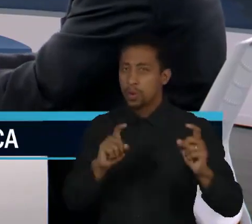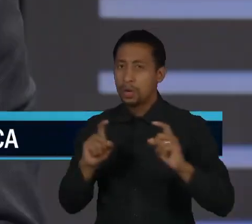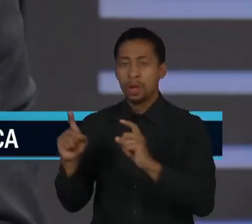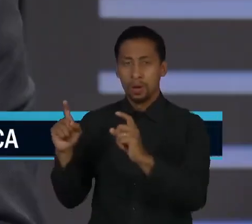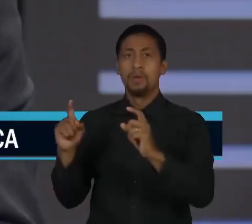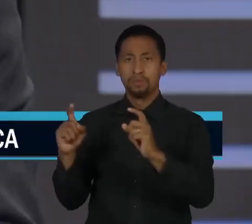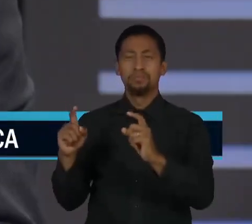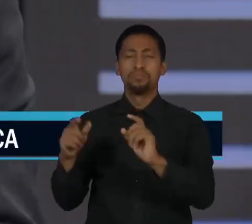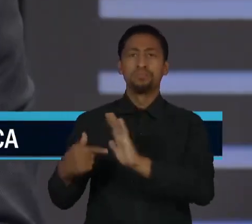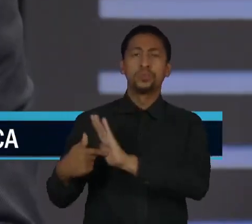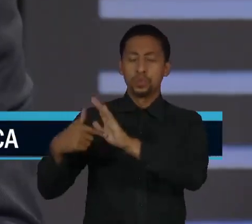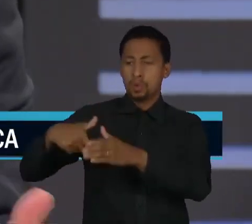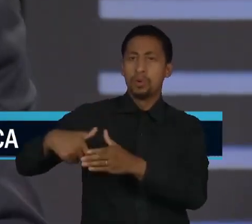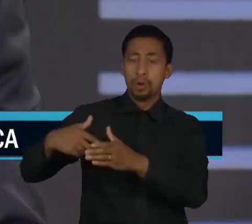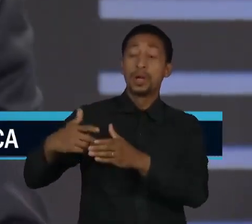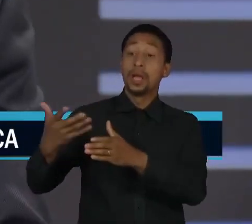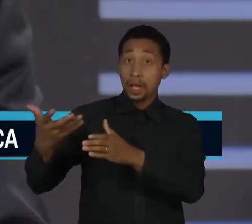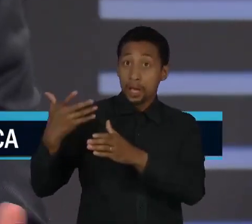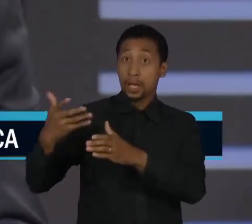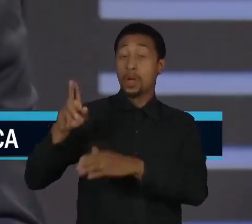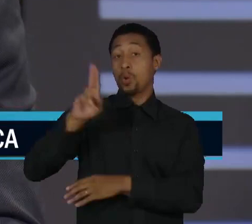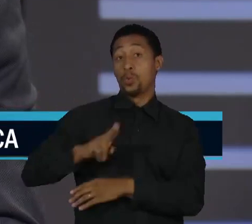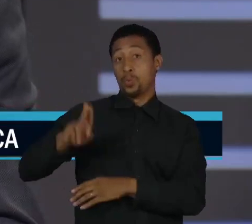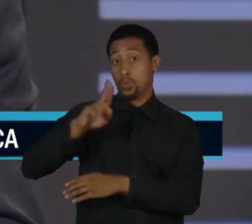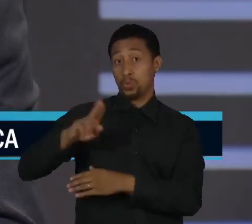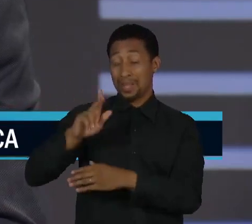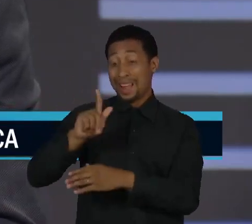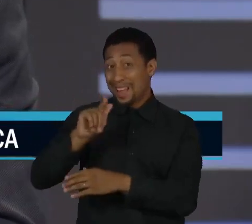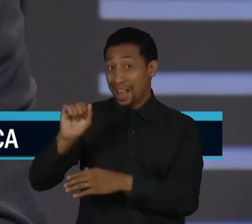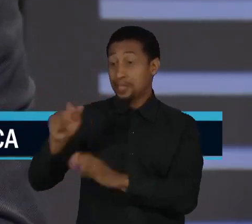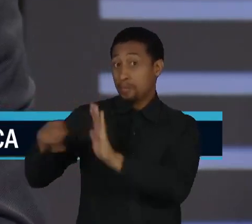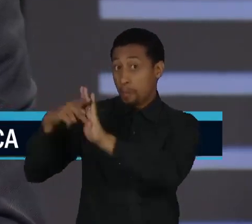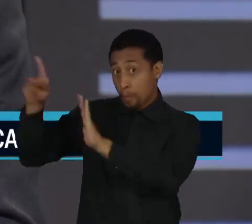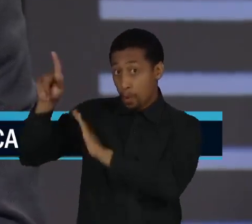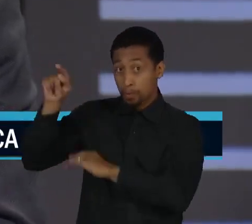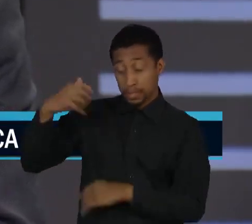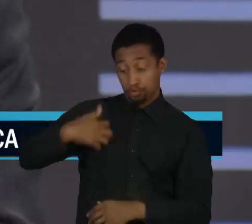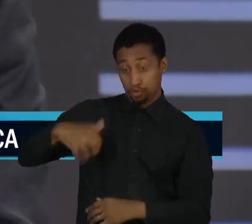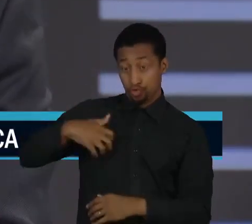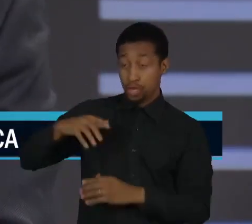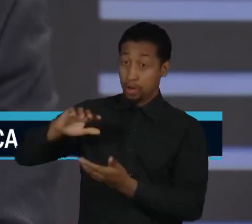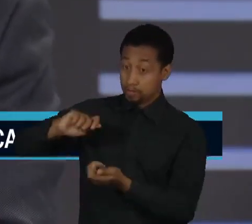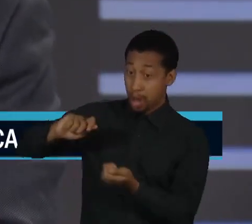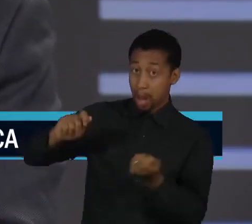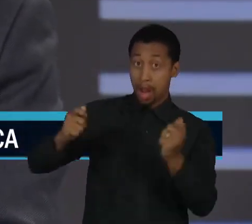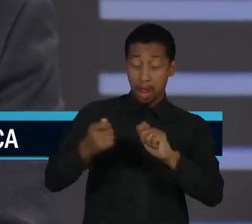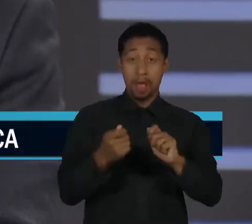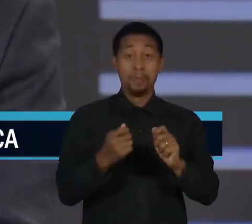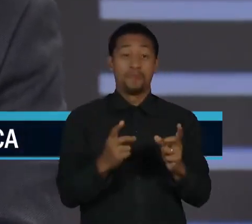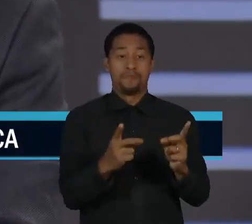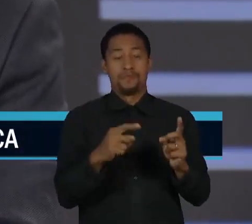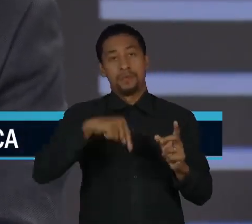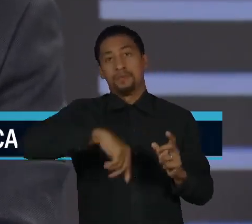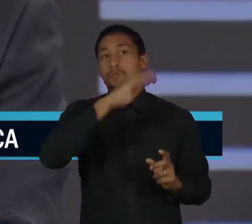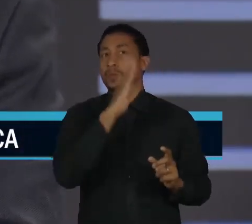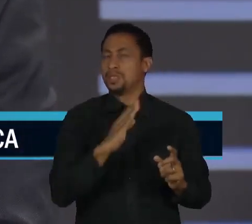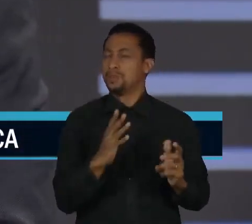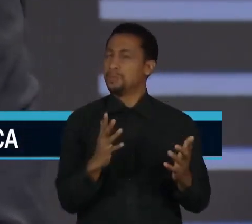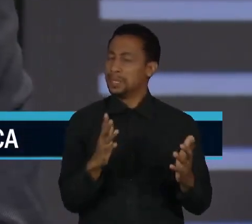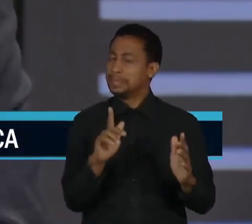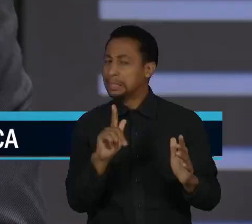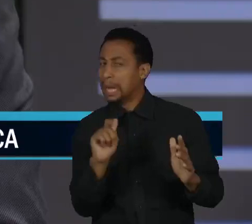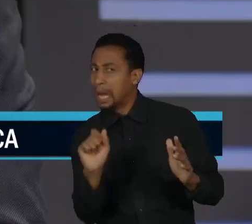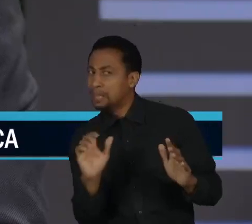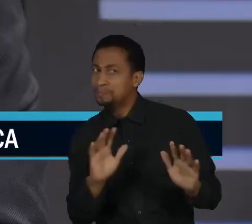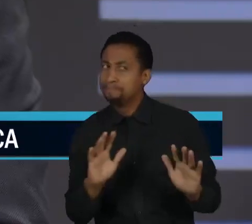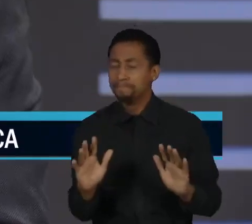Argentina, transformar o gás da Argentina em algum gás aqui no Brasil. Então, é uma das partes da matriz, mas não vamos menosprezar o Patém por